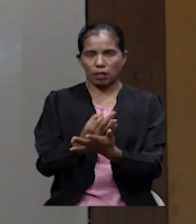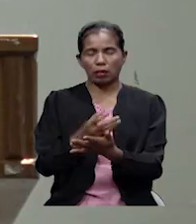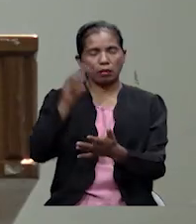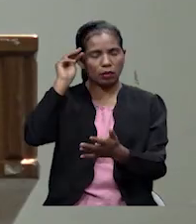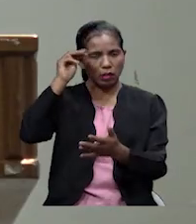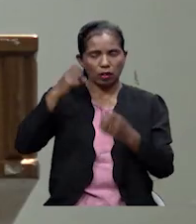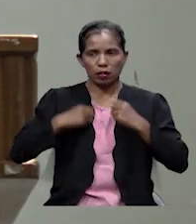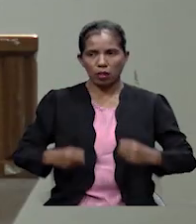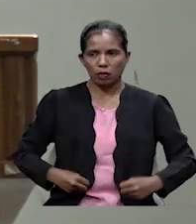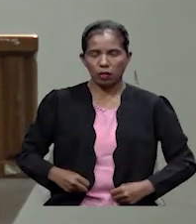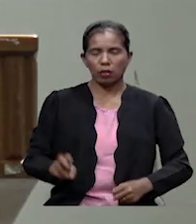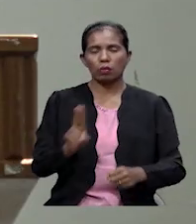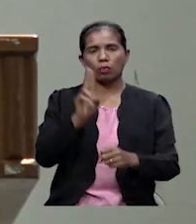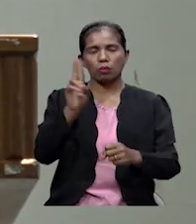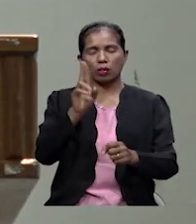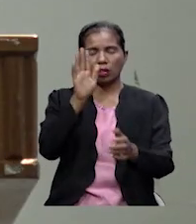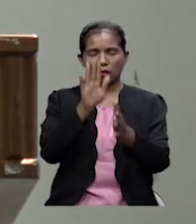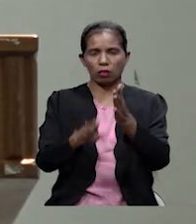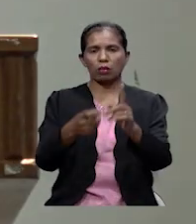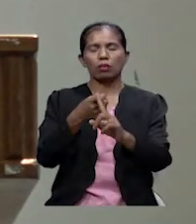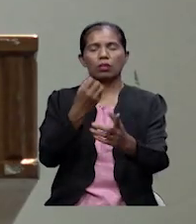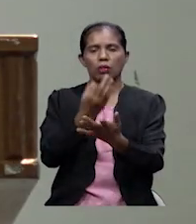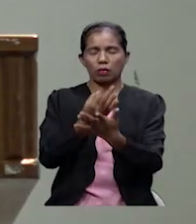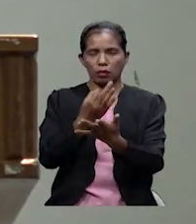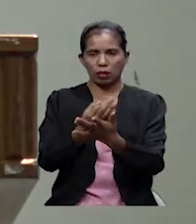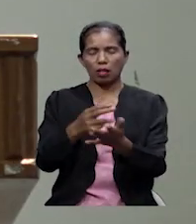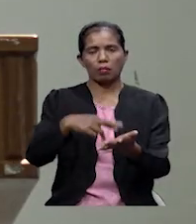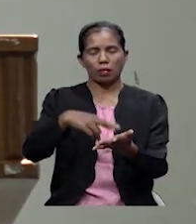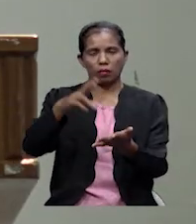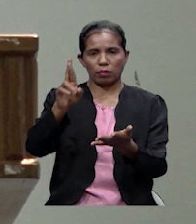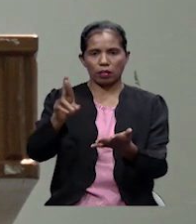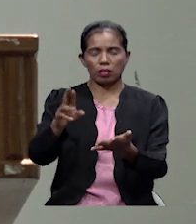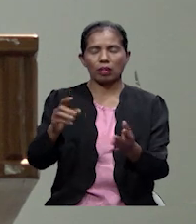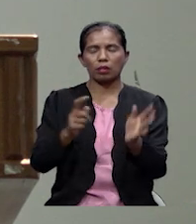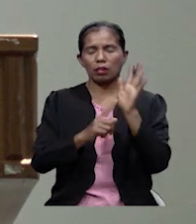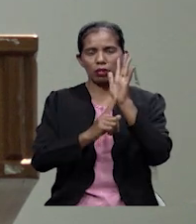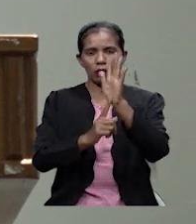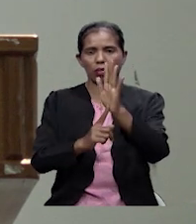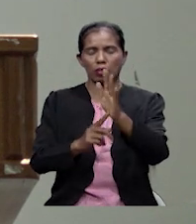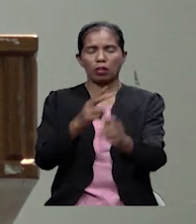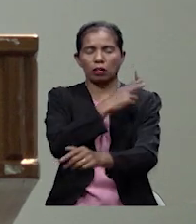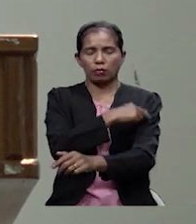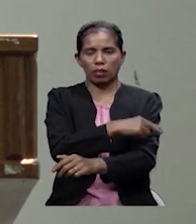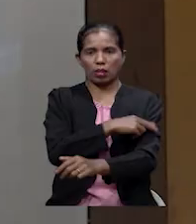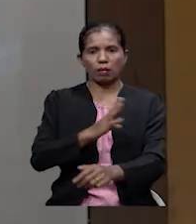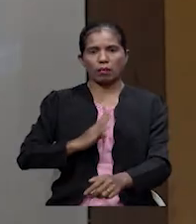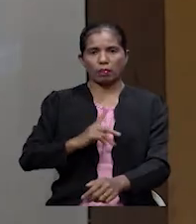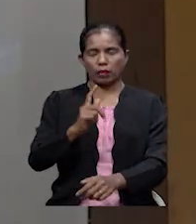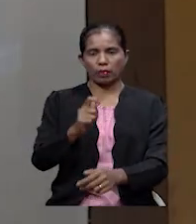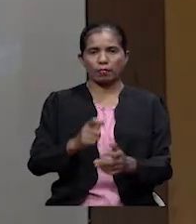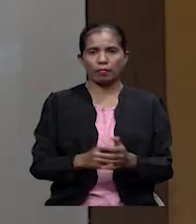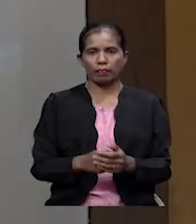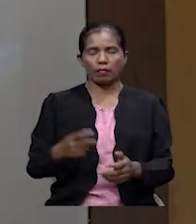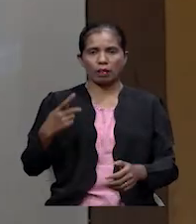Ministério Saúde hasai ka halo redução hosi orçamento neba prova ona atu halo transferência ba clínica Bairro Pite.